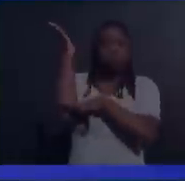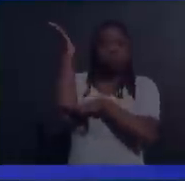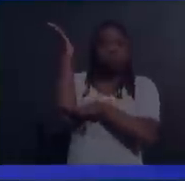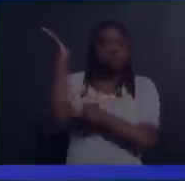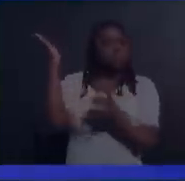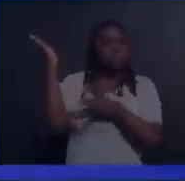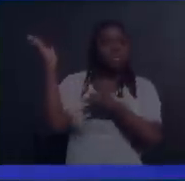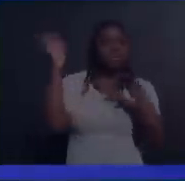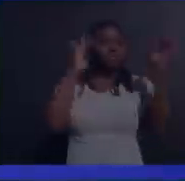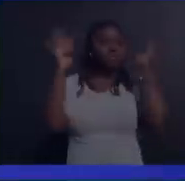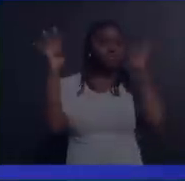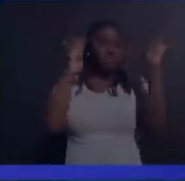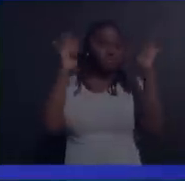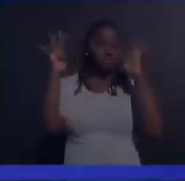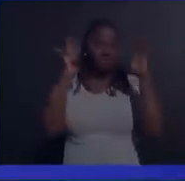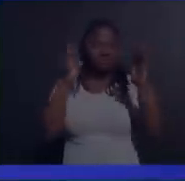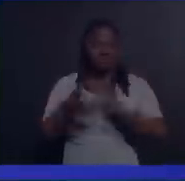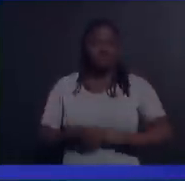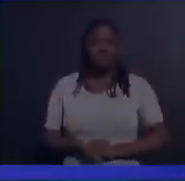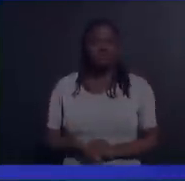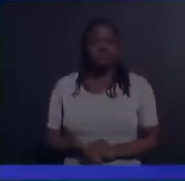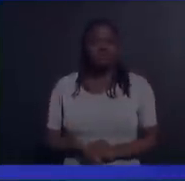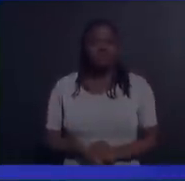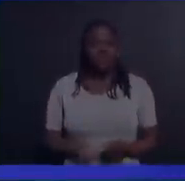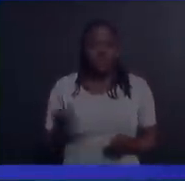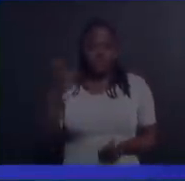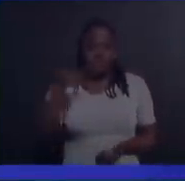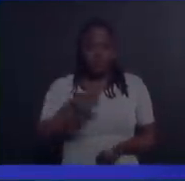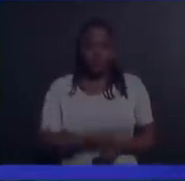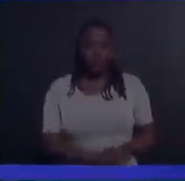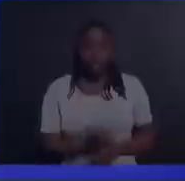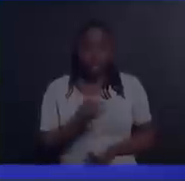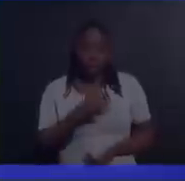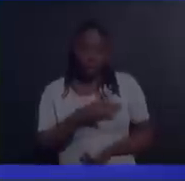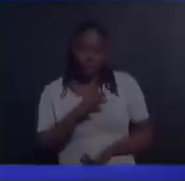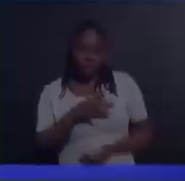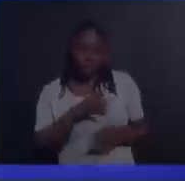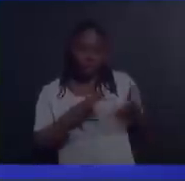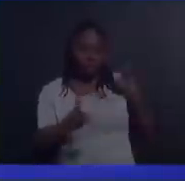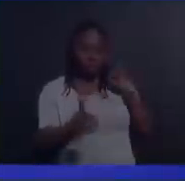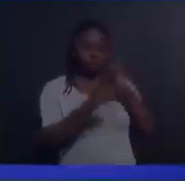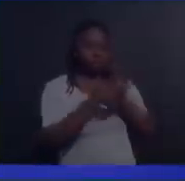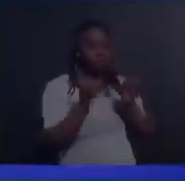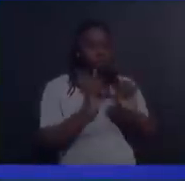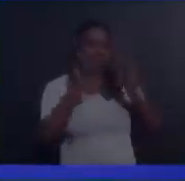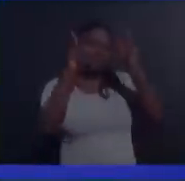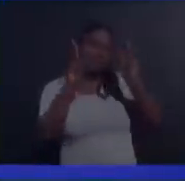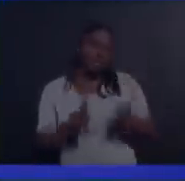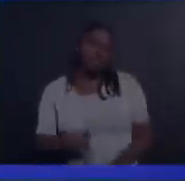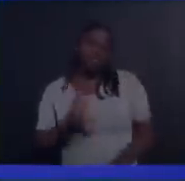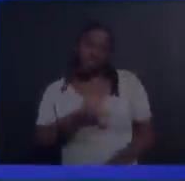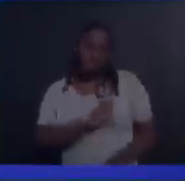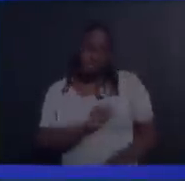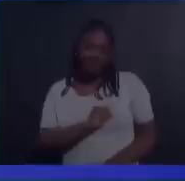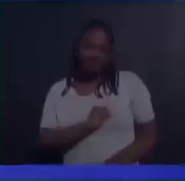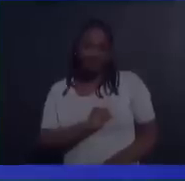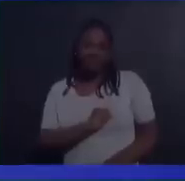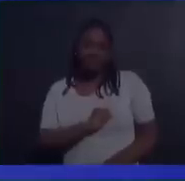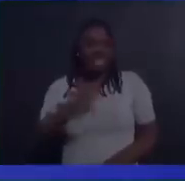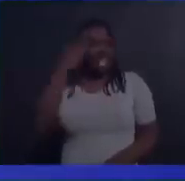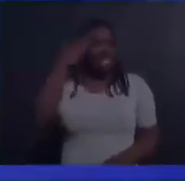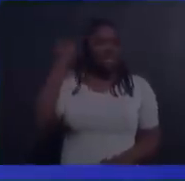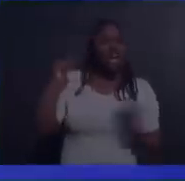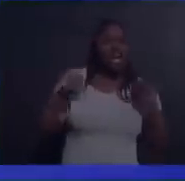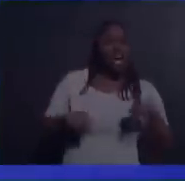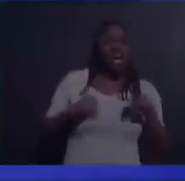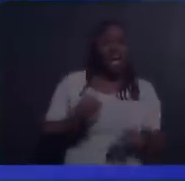medo imaginário, né? Agora o outro, medo de não encontrar a pessoa amada. Ah, eu sei que aqui